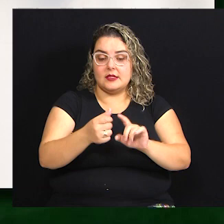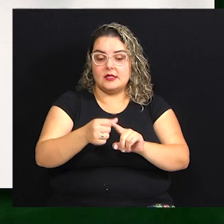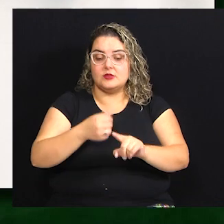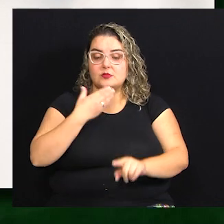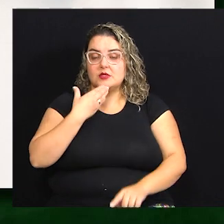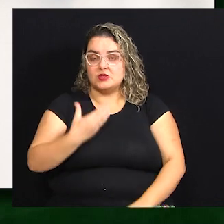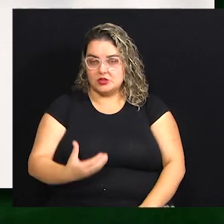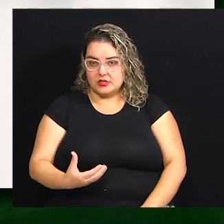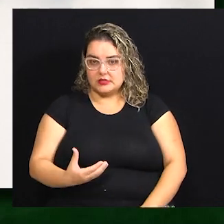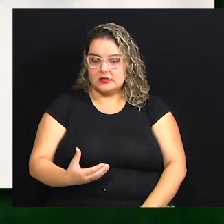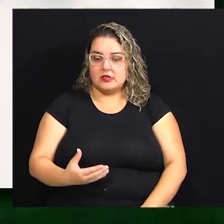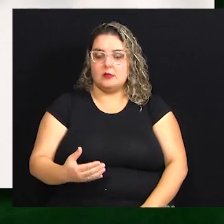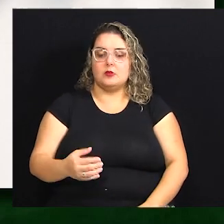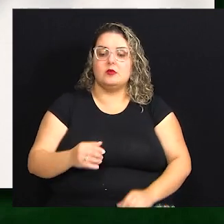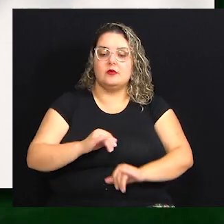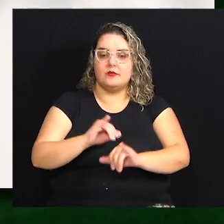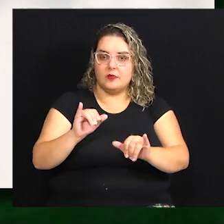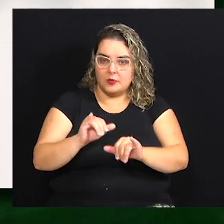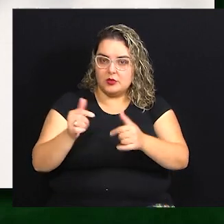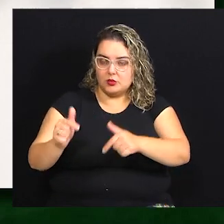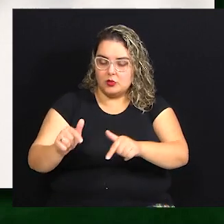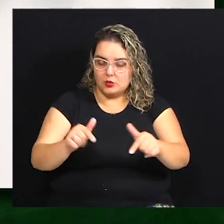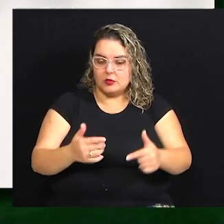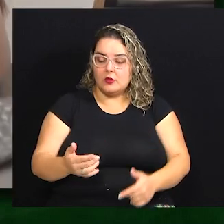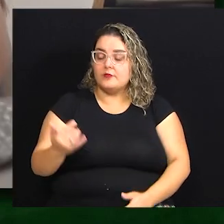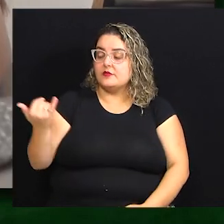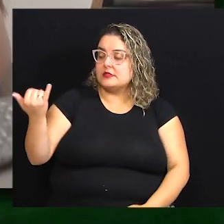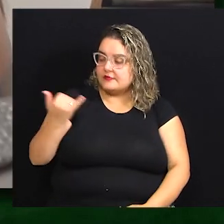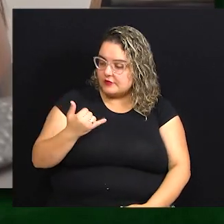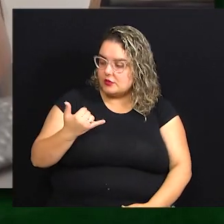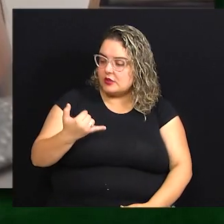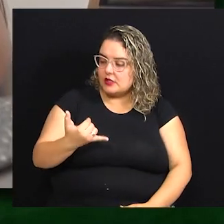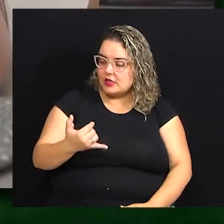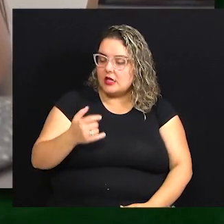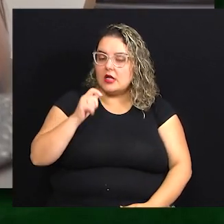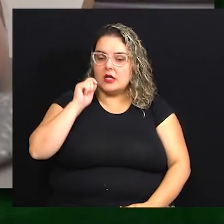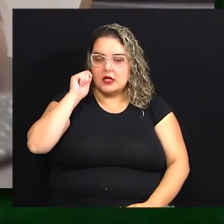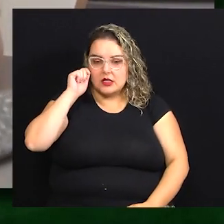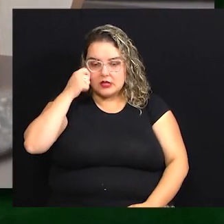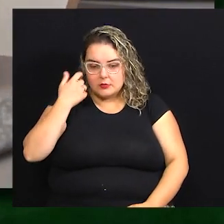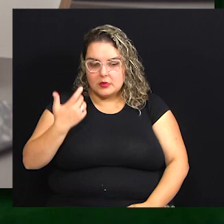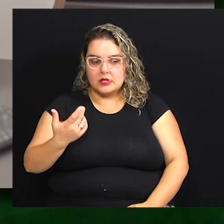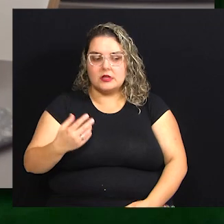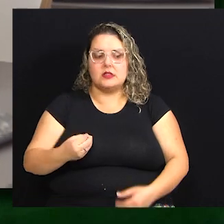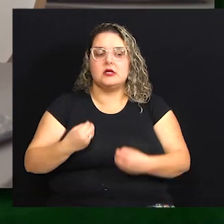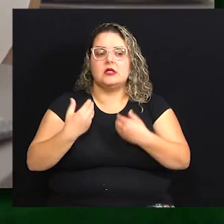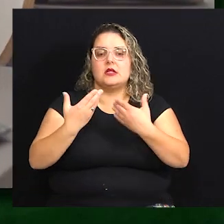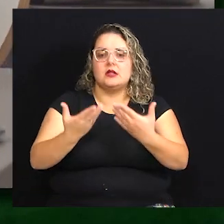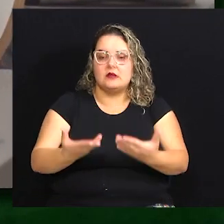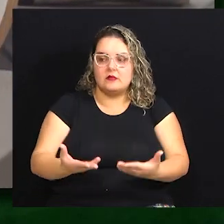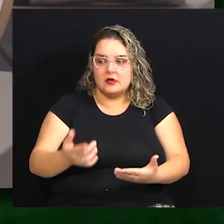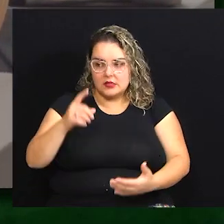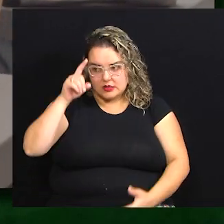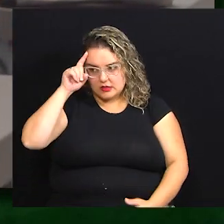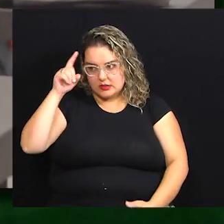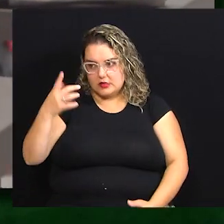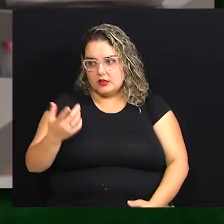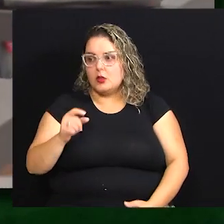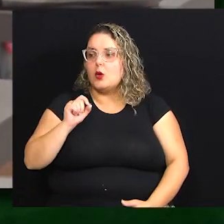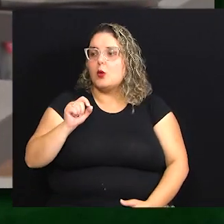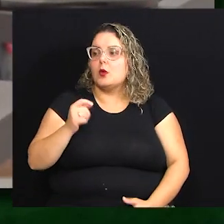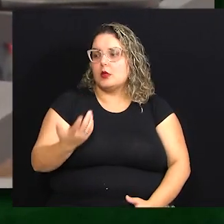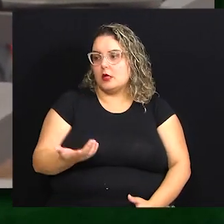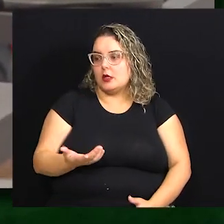dezembro. Bom, você citou aí caneta preta, né? O que tem que levar no dia, além da